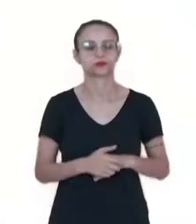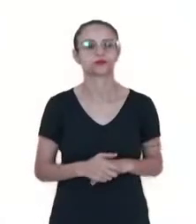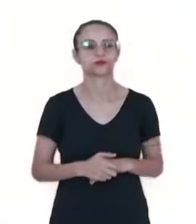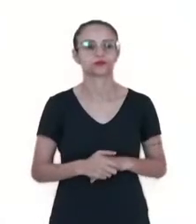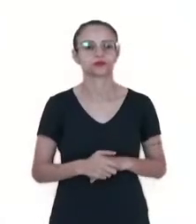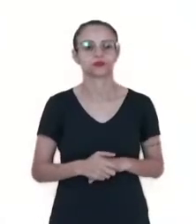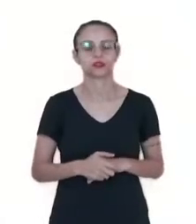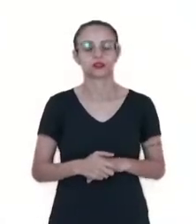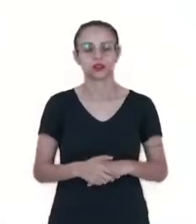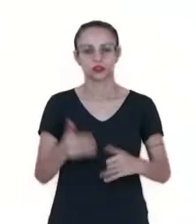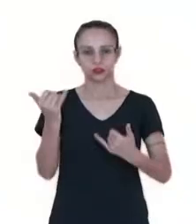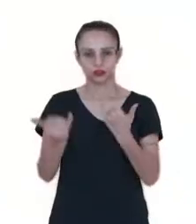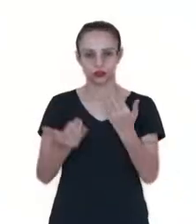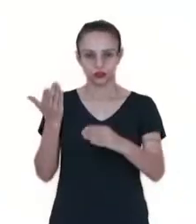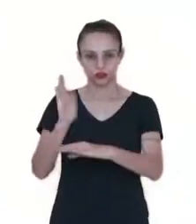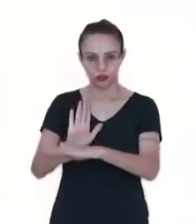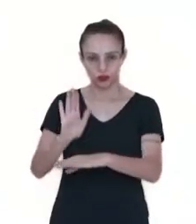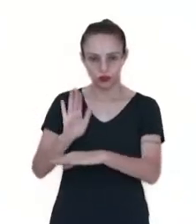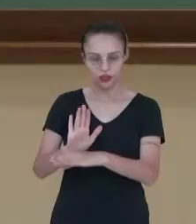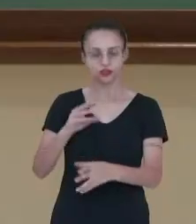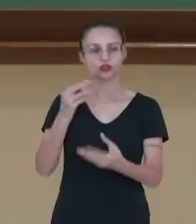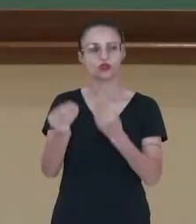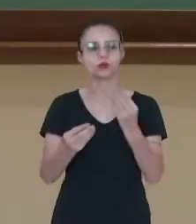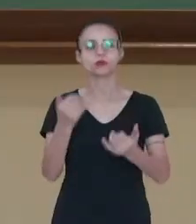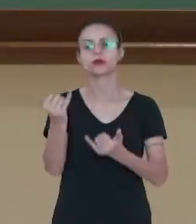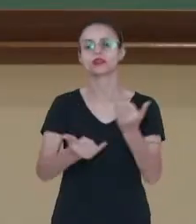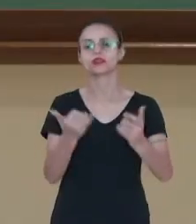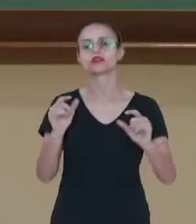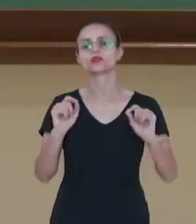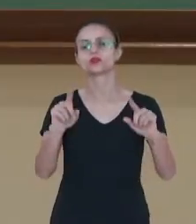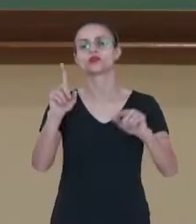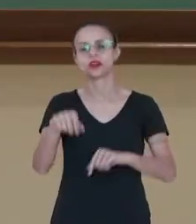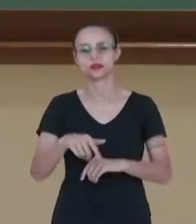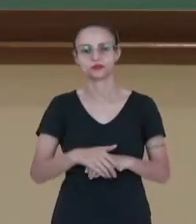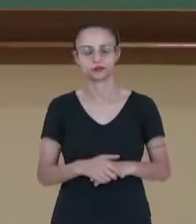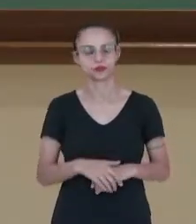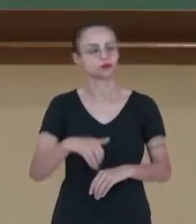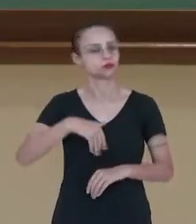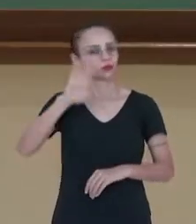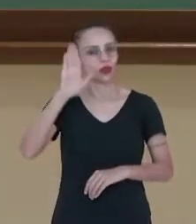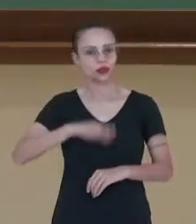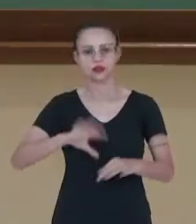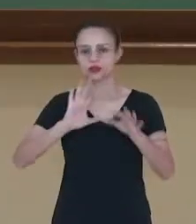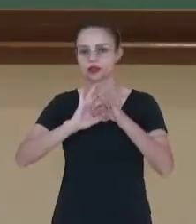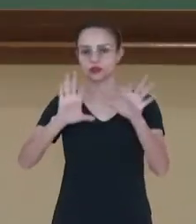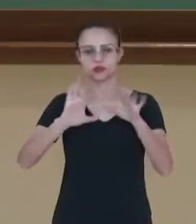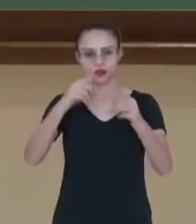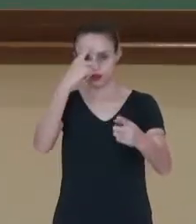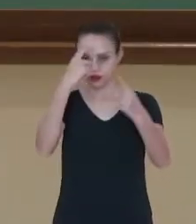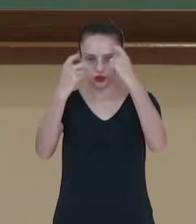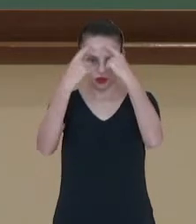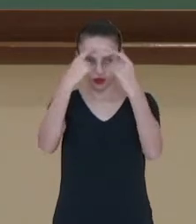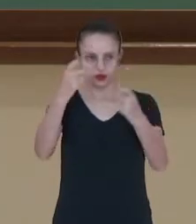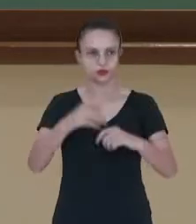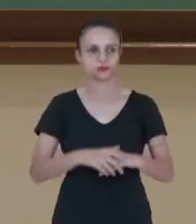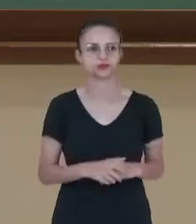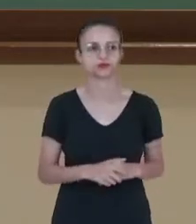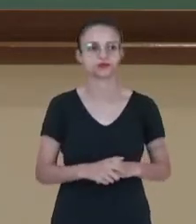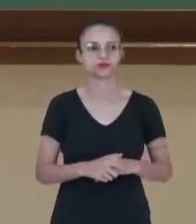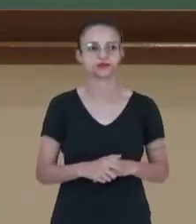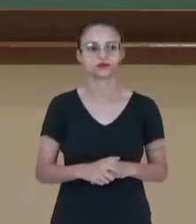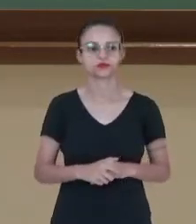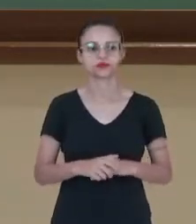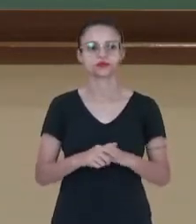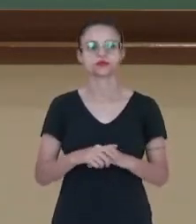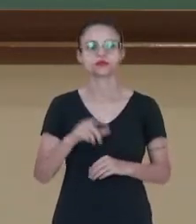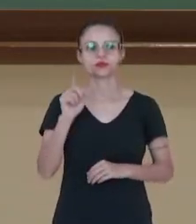Jogos operativos. As brincadeiras. Então, o que é brincadeira? Tem a maior liberdade para criar, você pode criar várias regras. Tem as